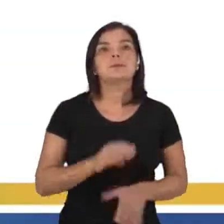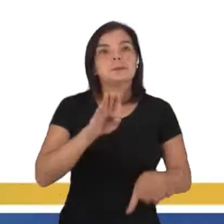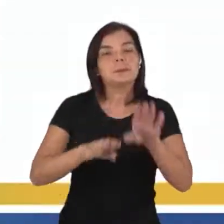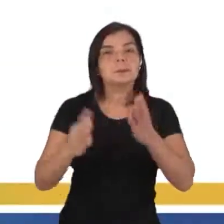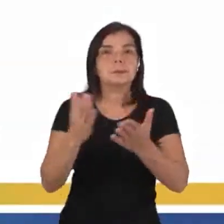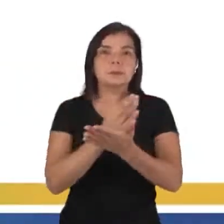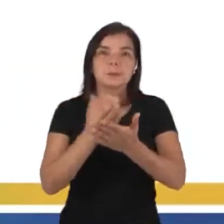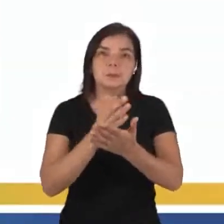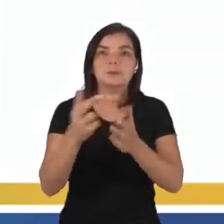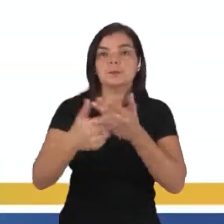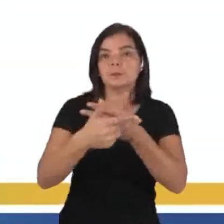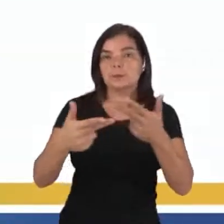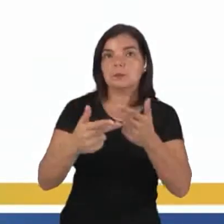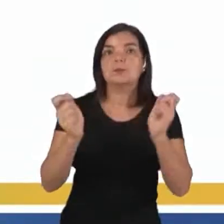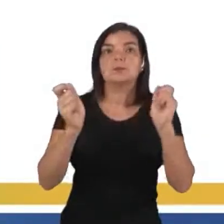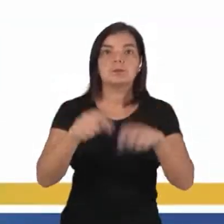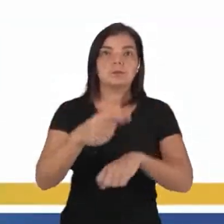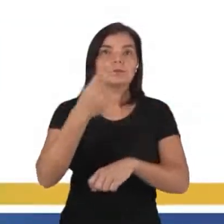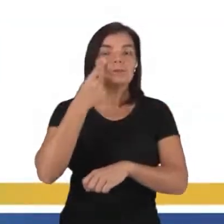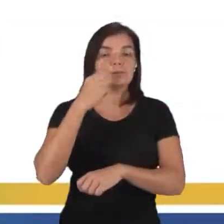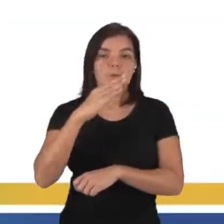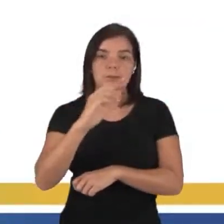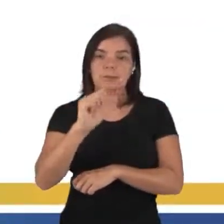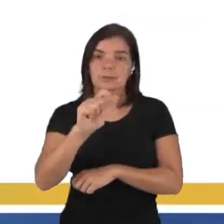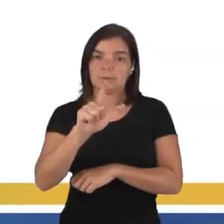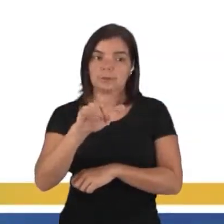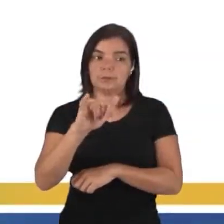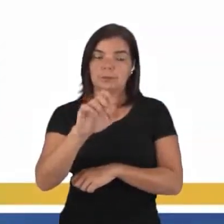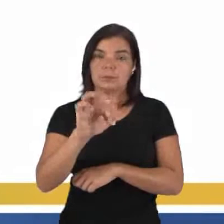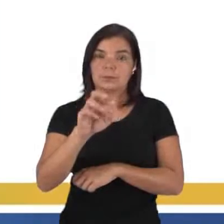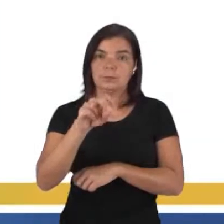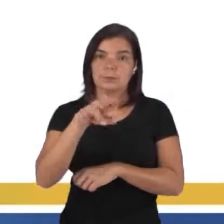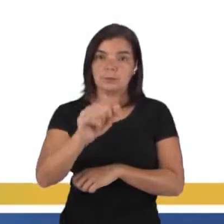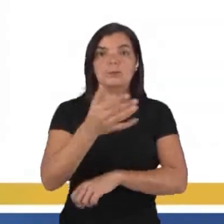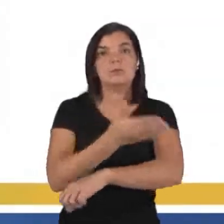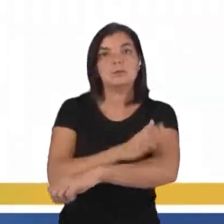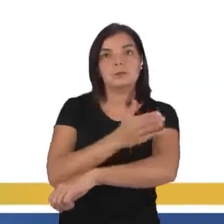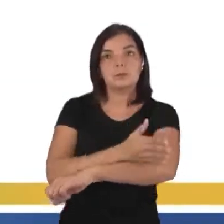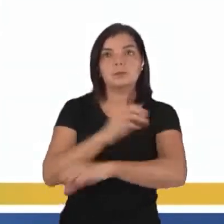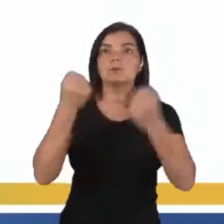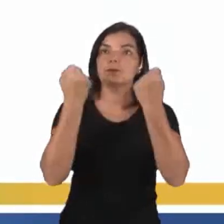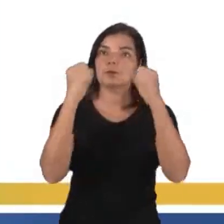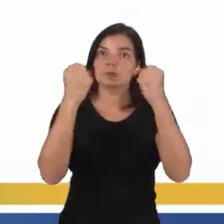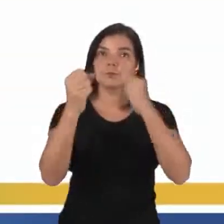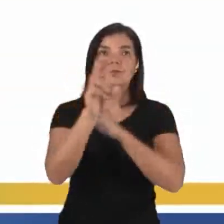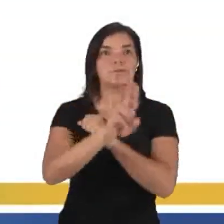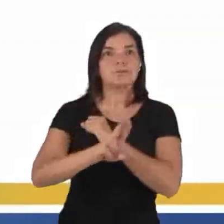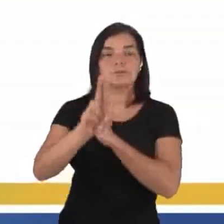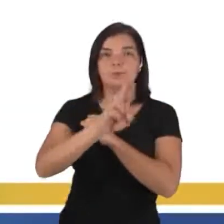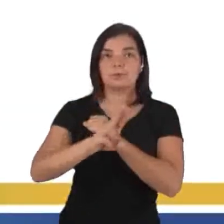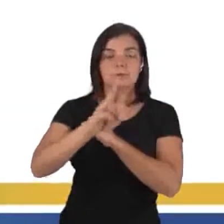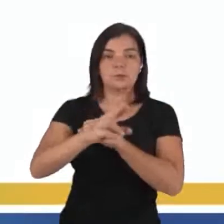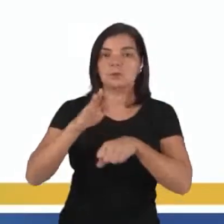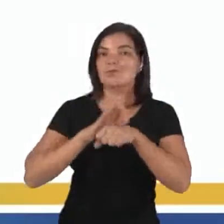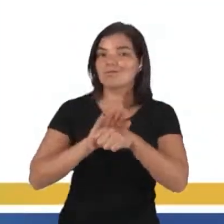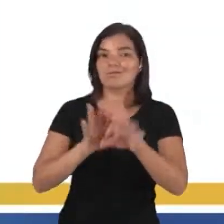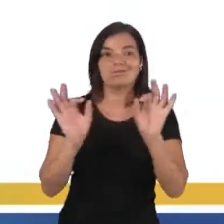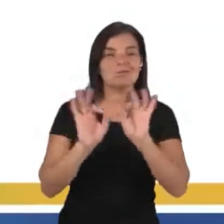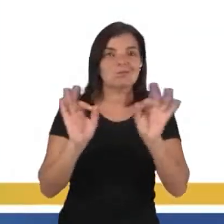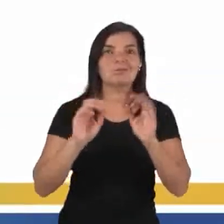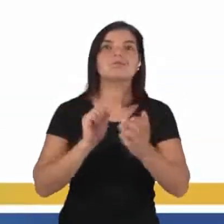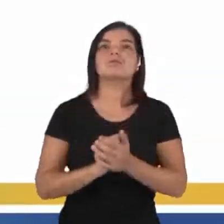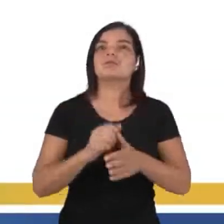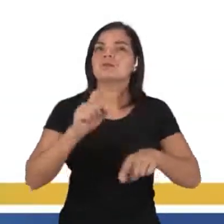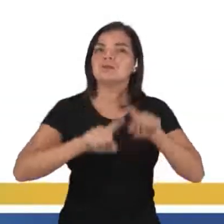de algumas divergências, podemos dizer que a calistenia é um treino funcional, que não utiliza acessórios, nada